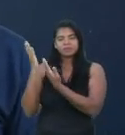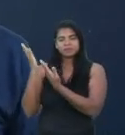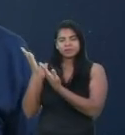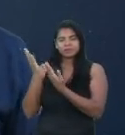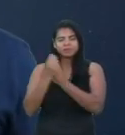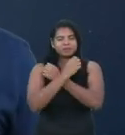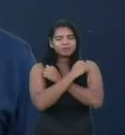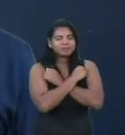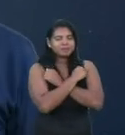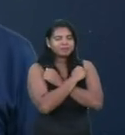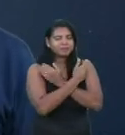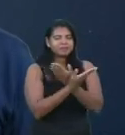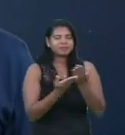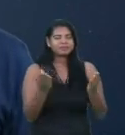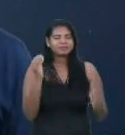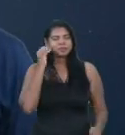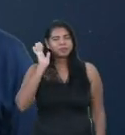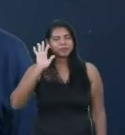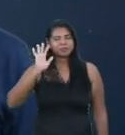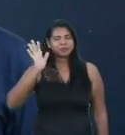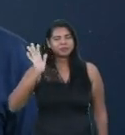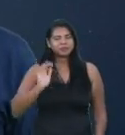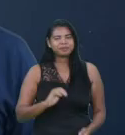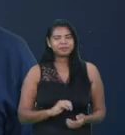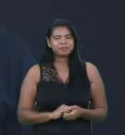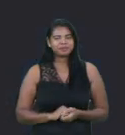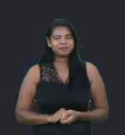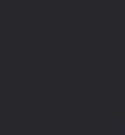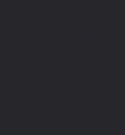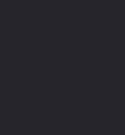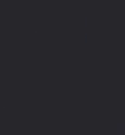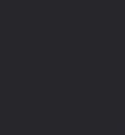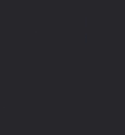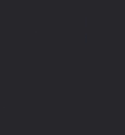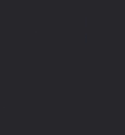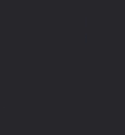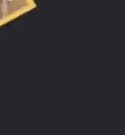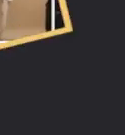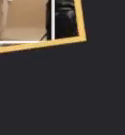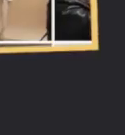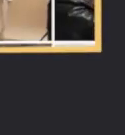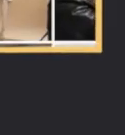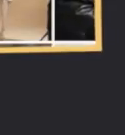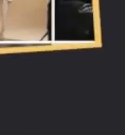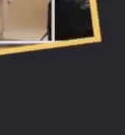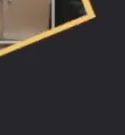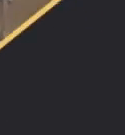grande abraço para você e até daqui a pouco. Tchau, tchau!